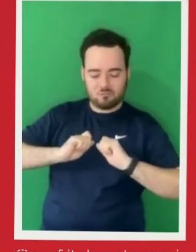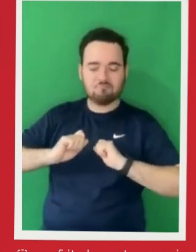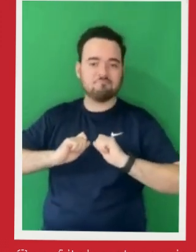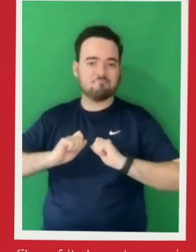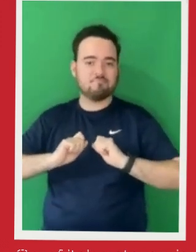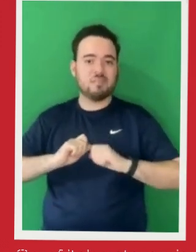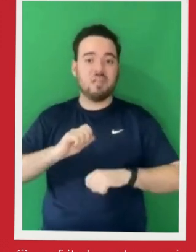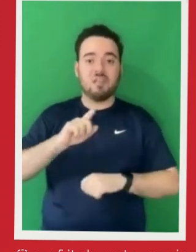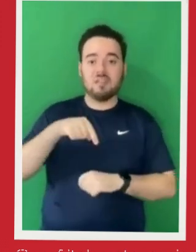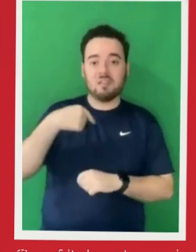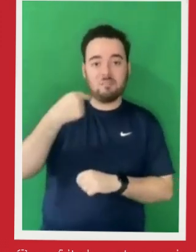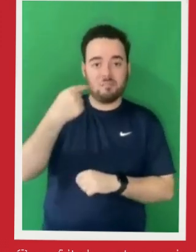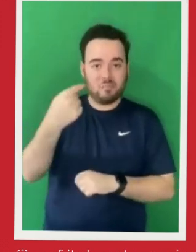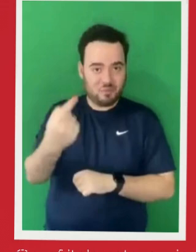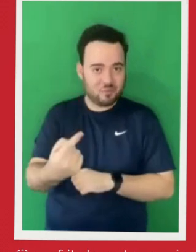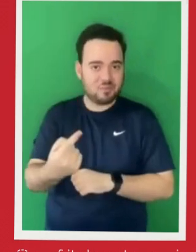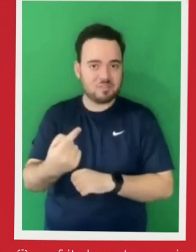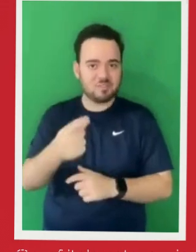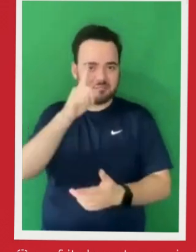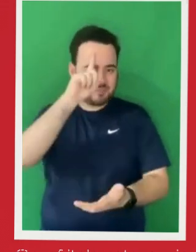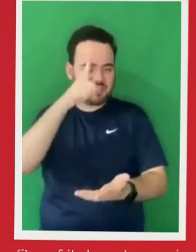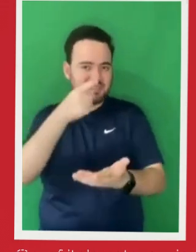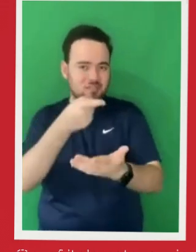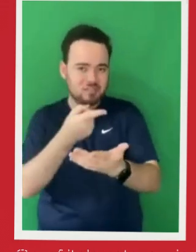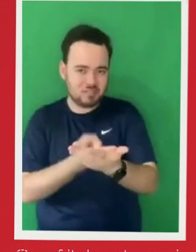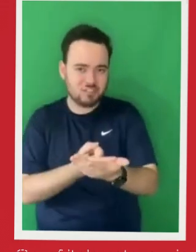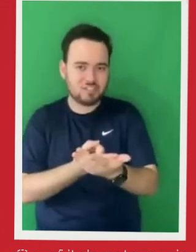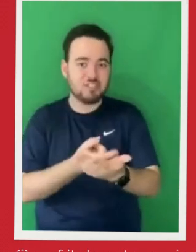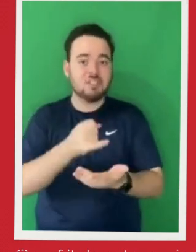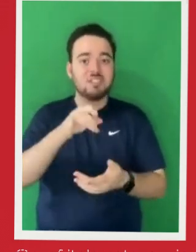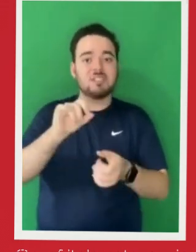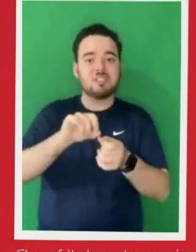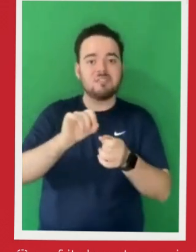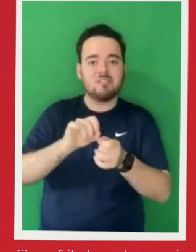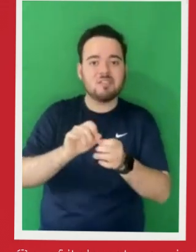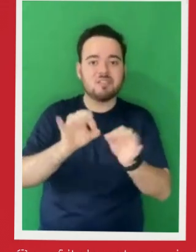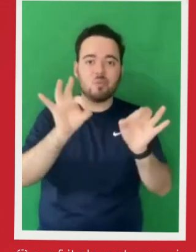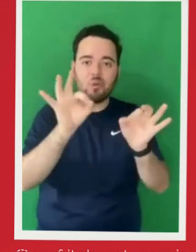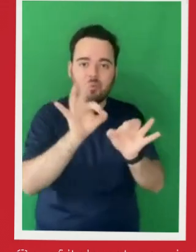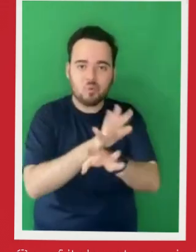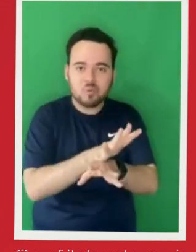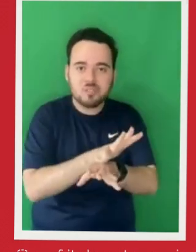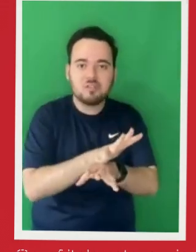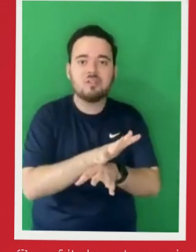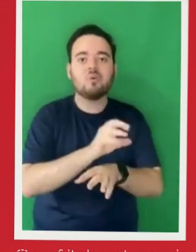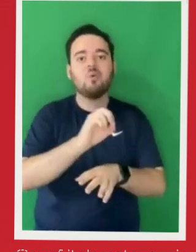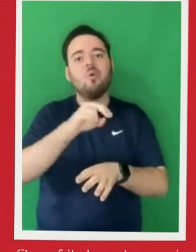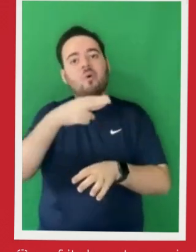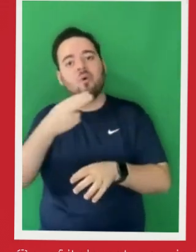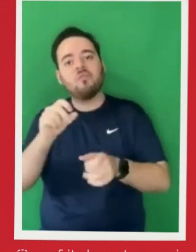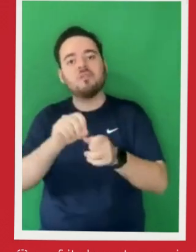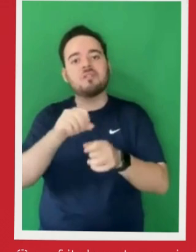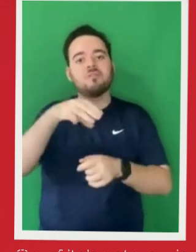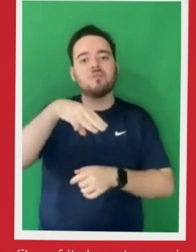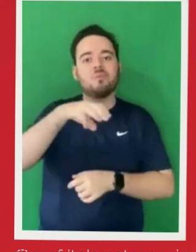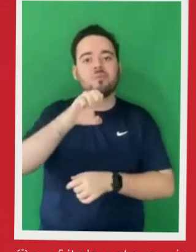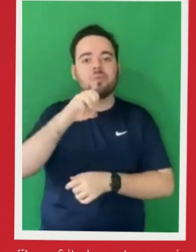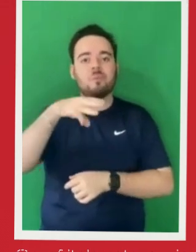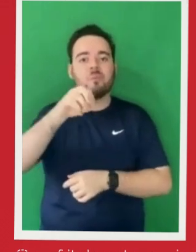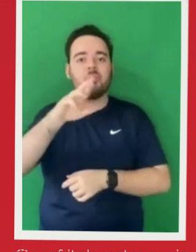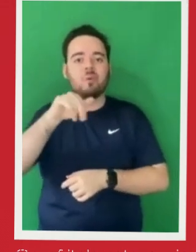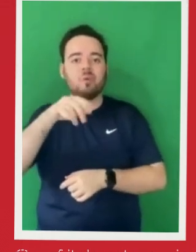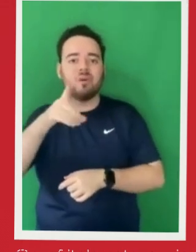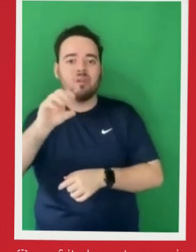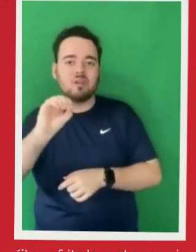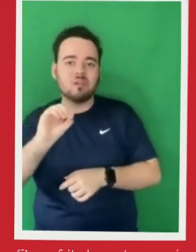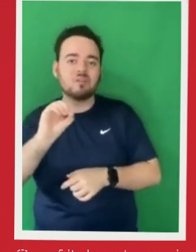para isso. Depois disso, para tomar a decisão, se você vai fazer um fichamento, se você vai fazer um memorando, se vai